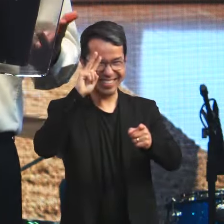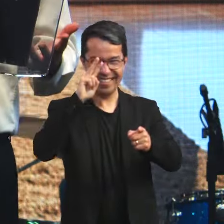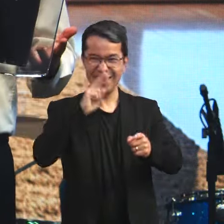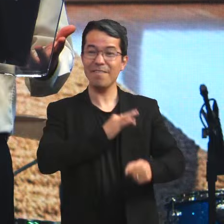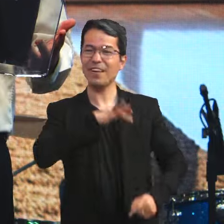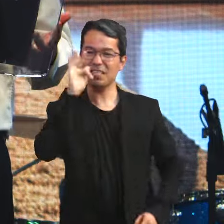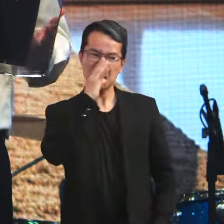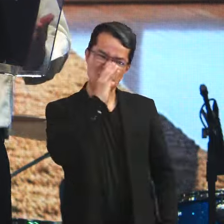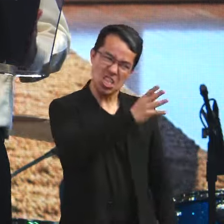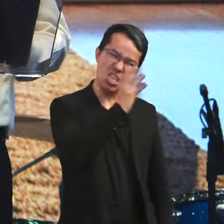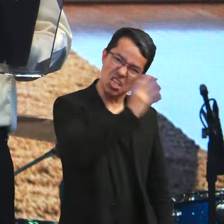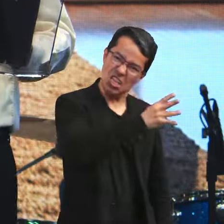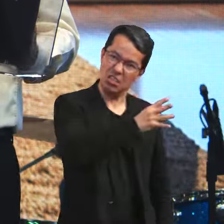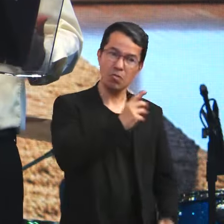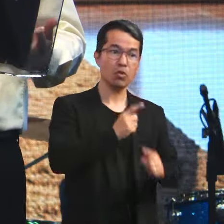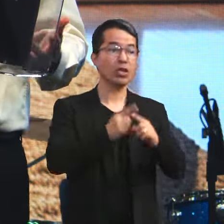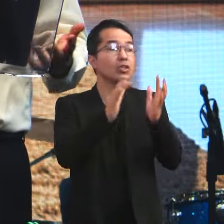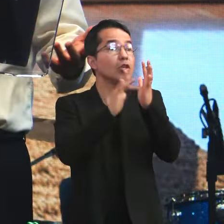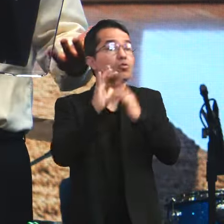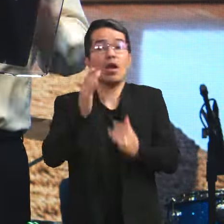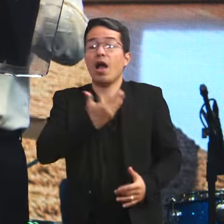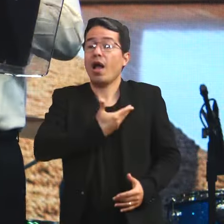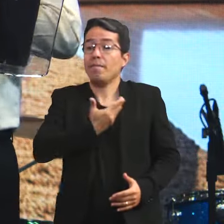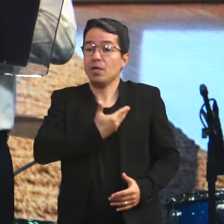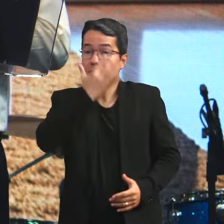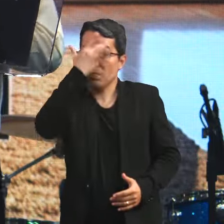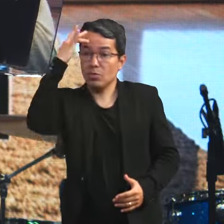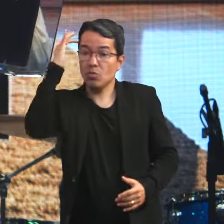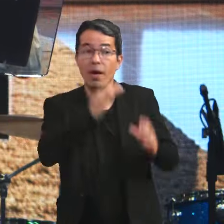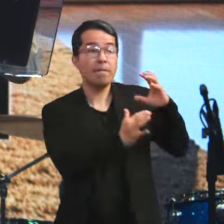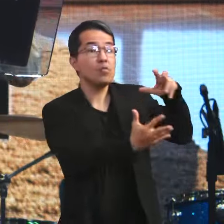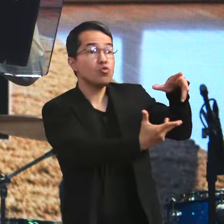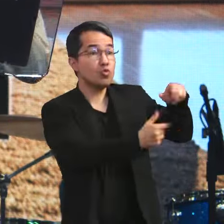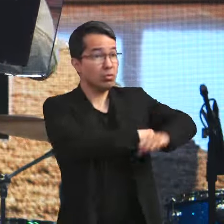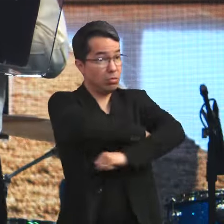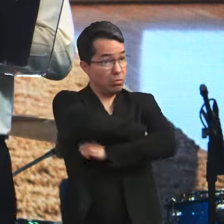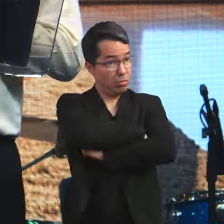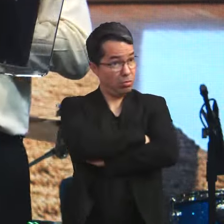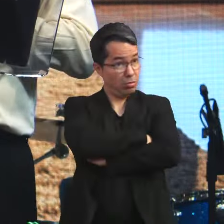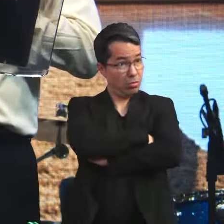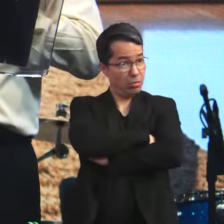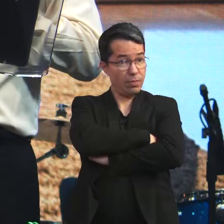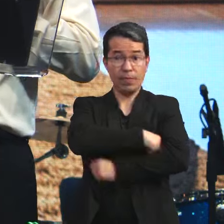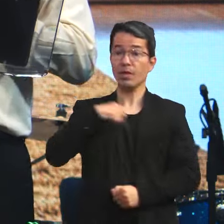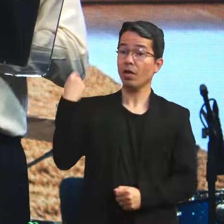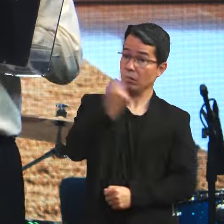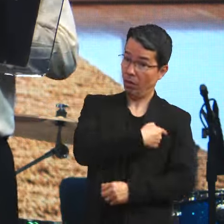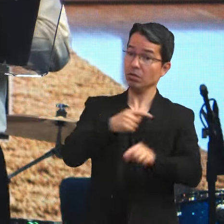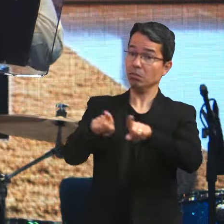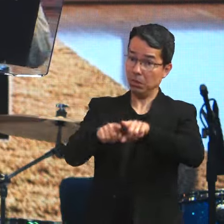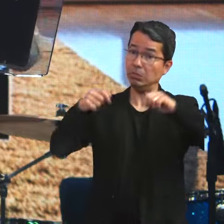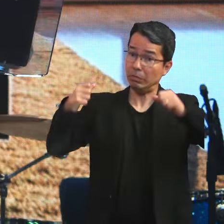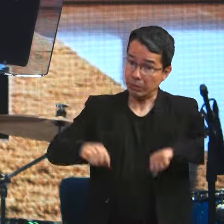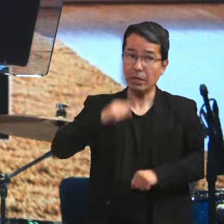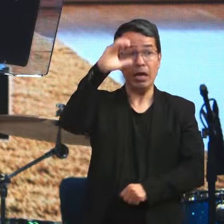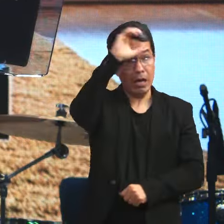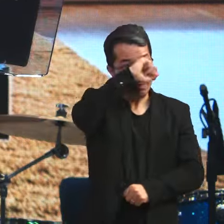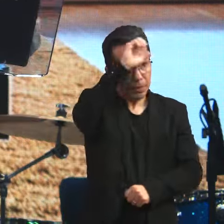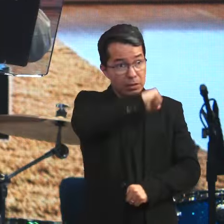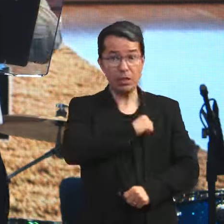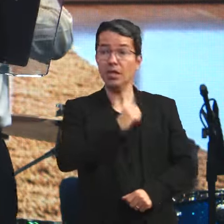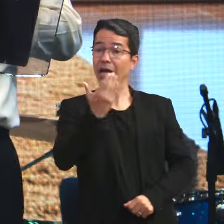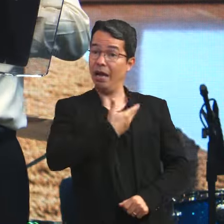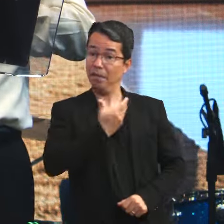amigos entre que sea un Privilegio para se nó que nos amigos